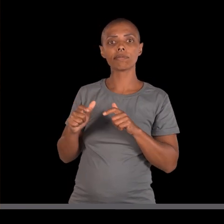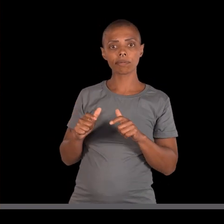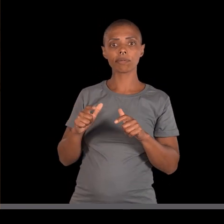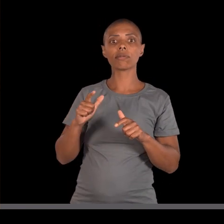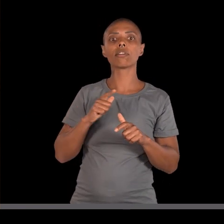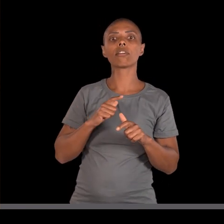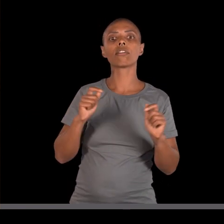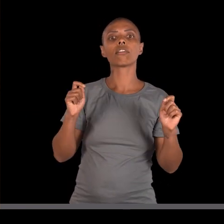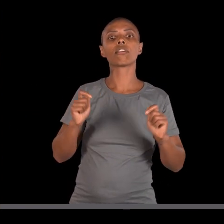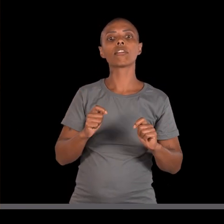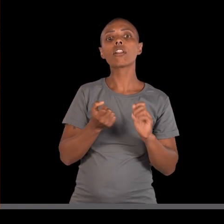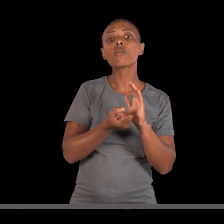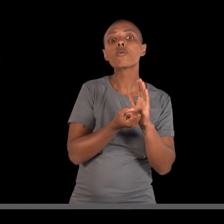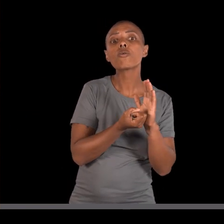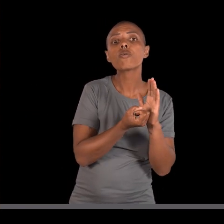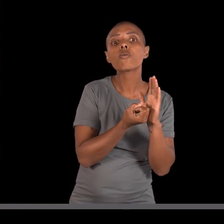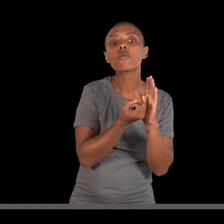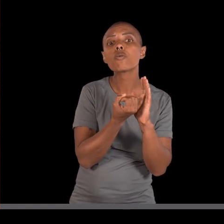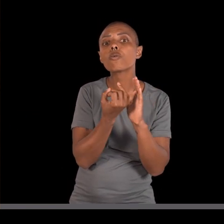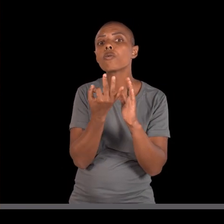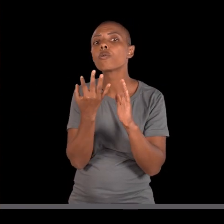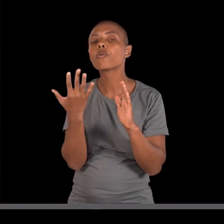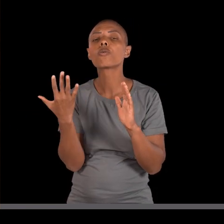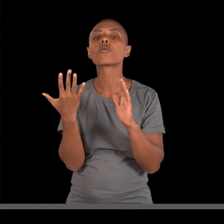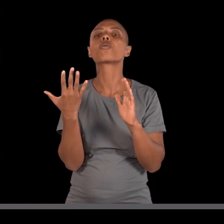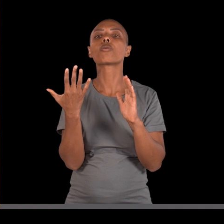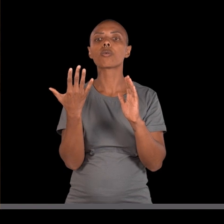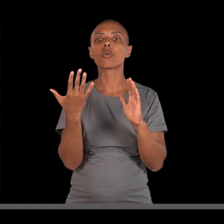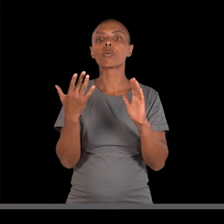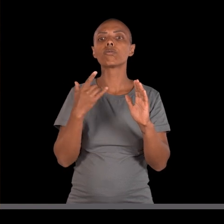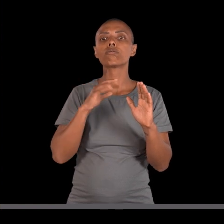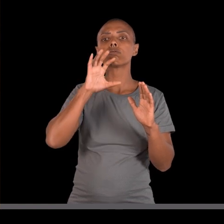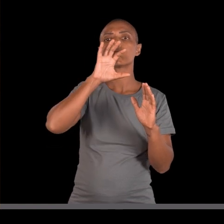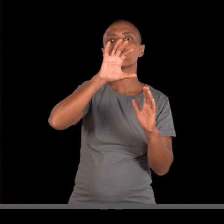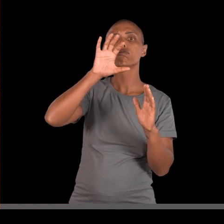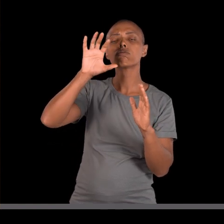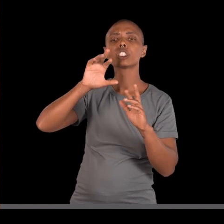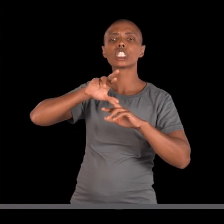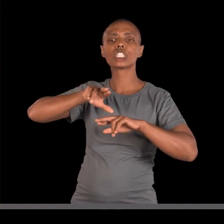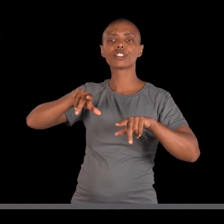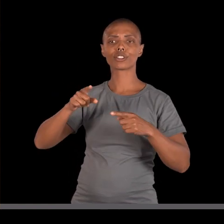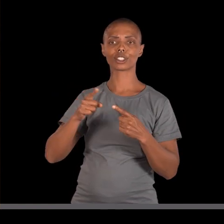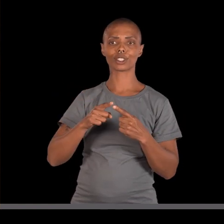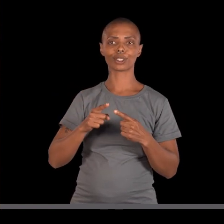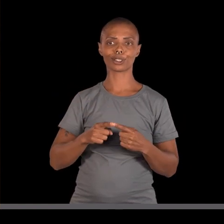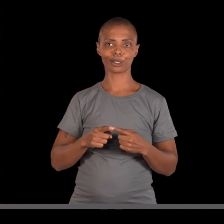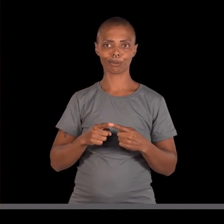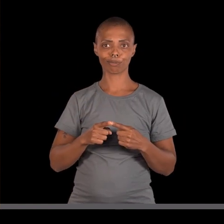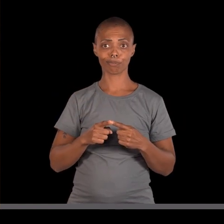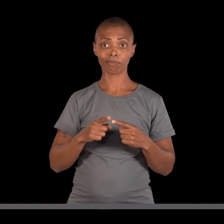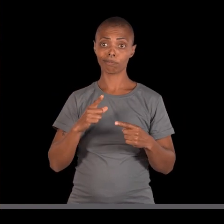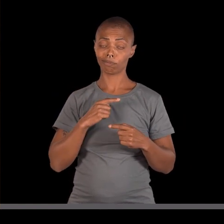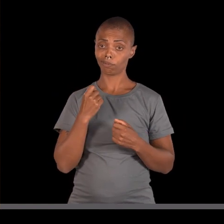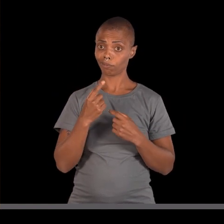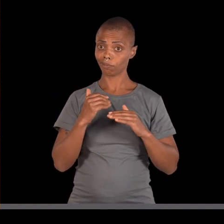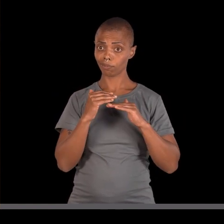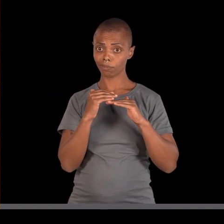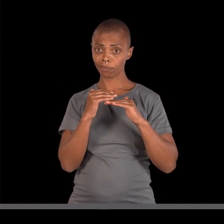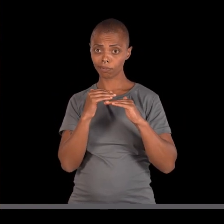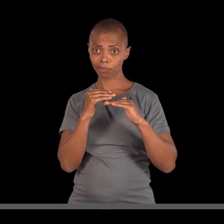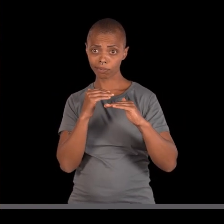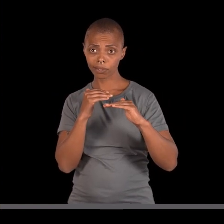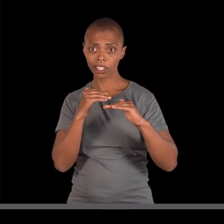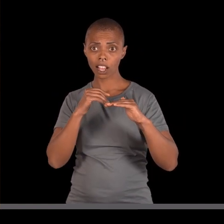no sentido norte-sul, e assim você vai ter quase todos os climas do planeta. Os climas também são influenciados